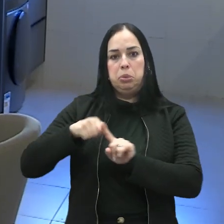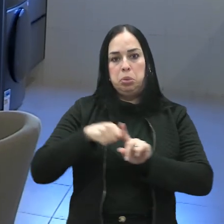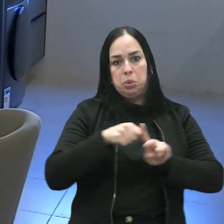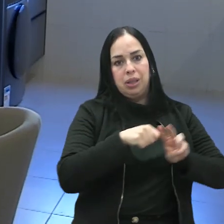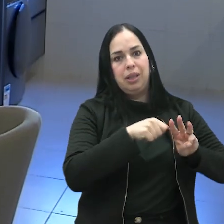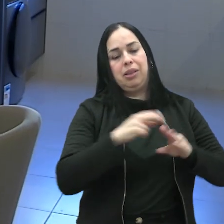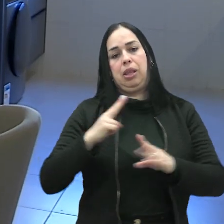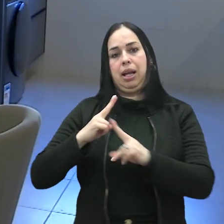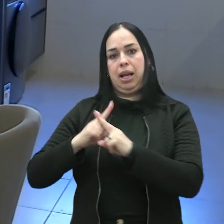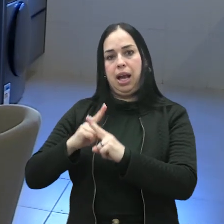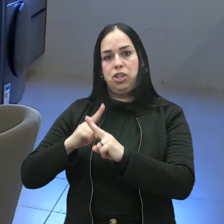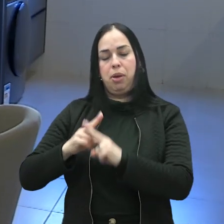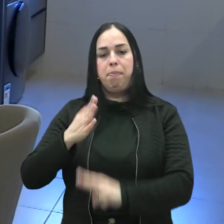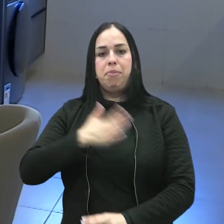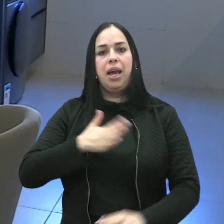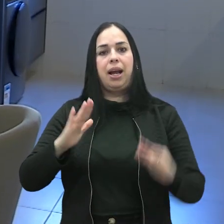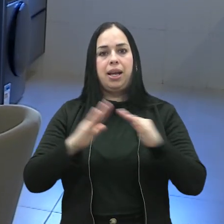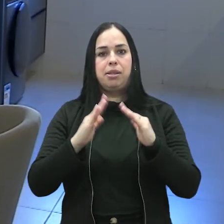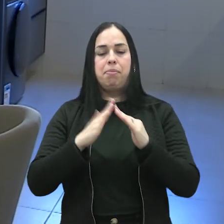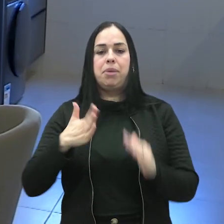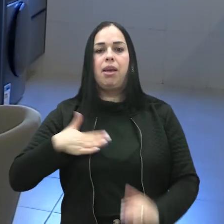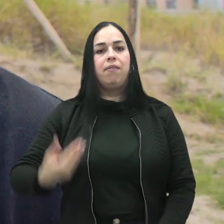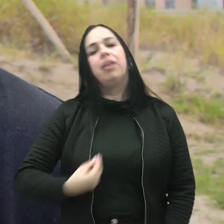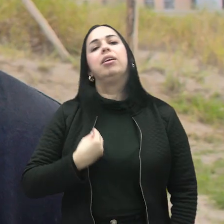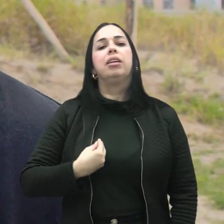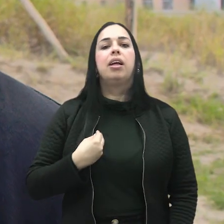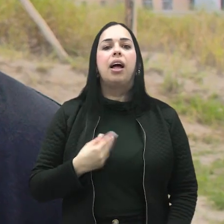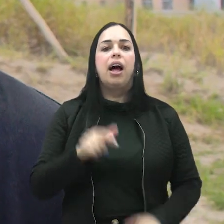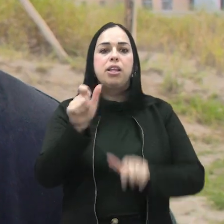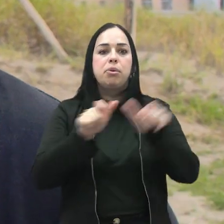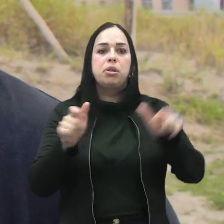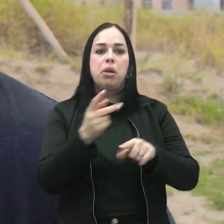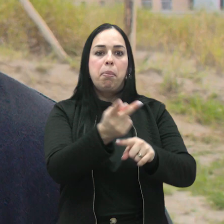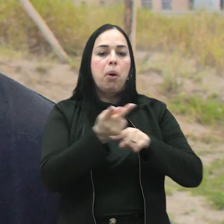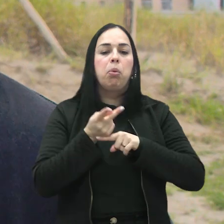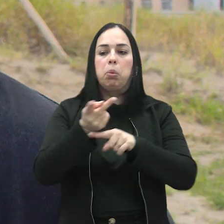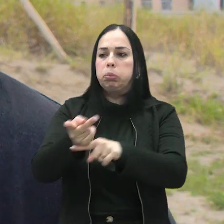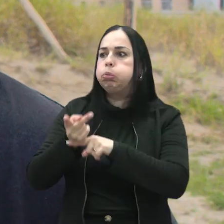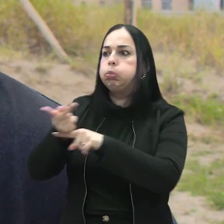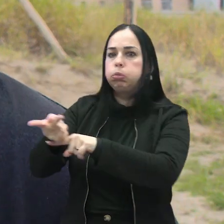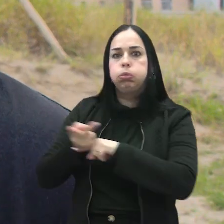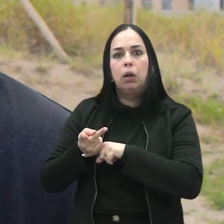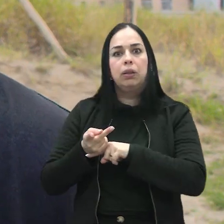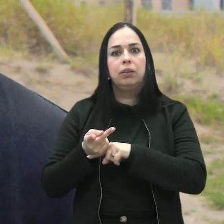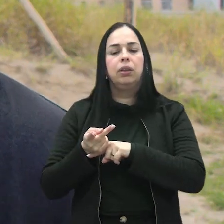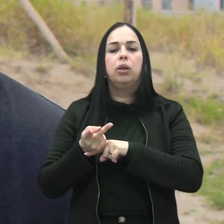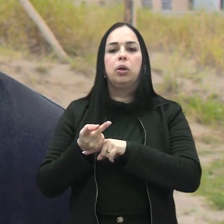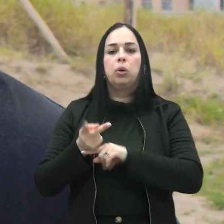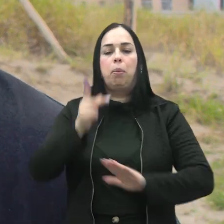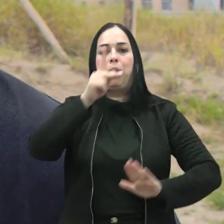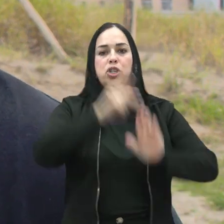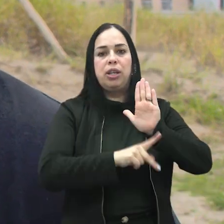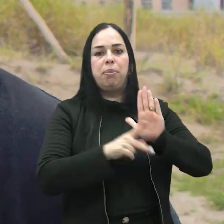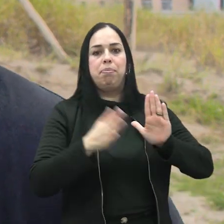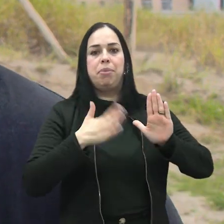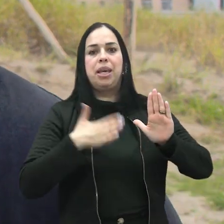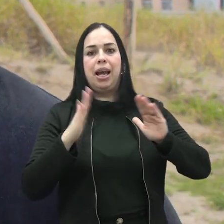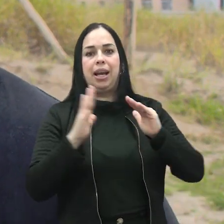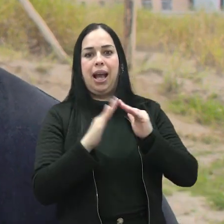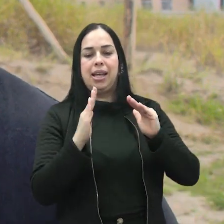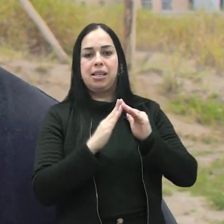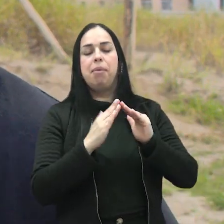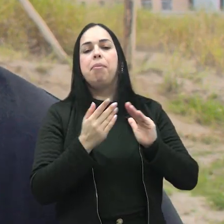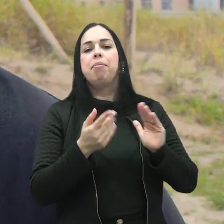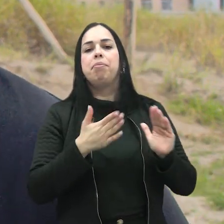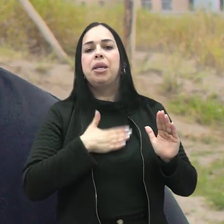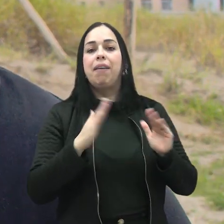pelo programa Minha Casa Minha Vida aumentou. Os clientes têm procurado muito mais os produtos voltados ao Minha Casa Minha Vida,